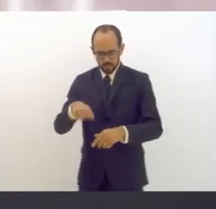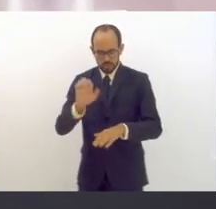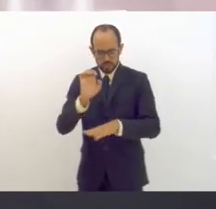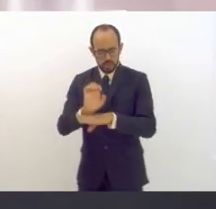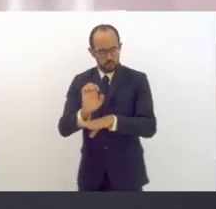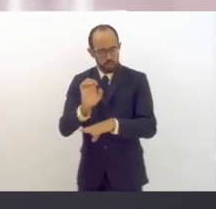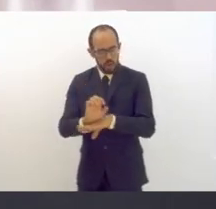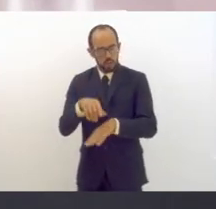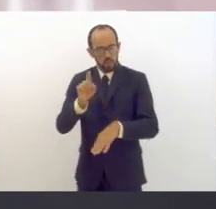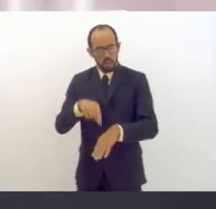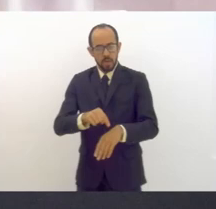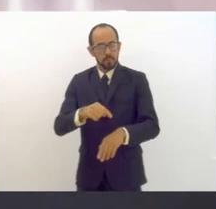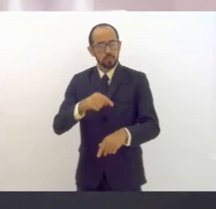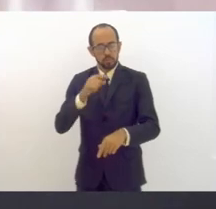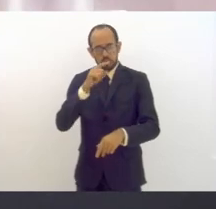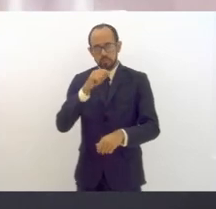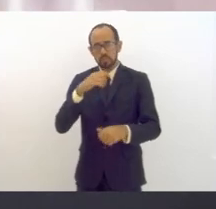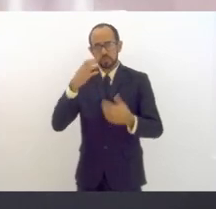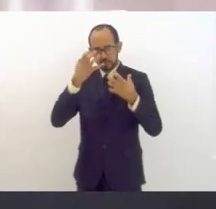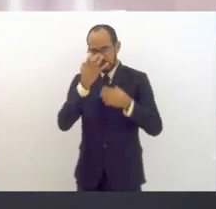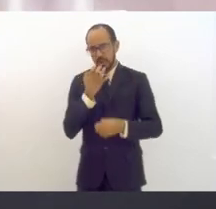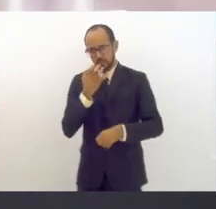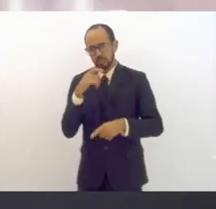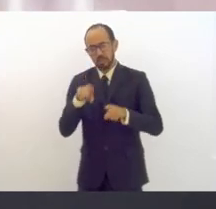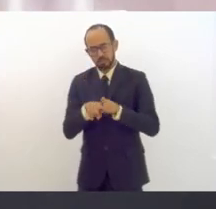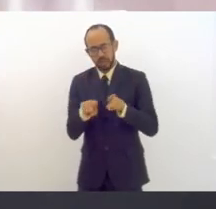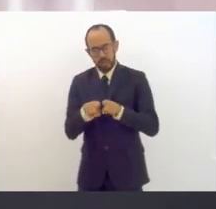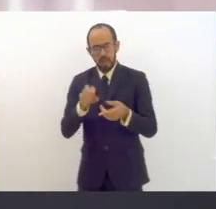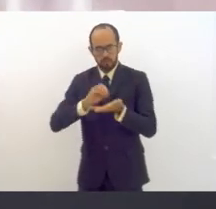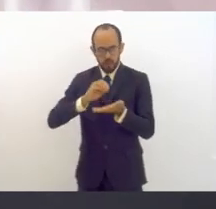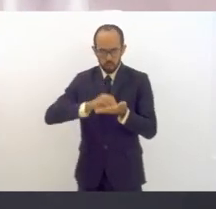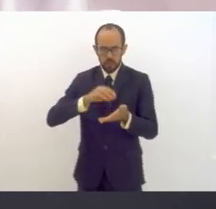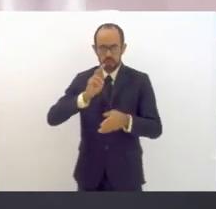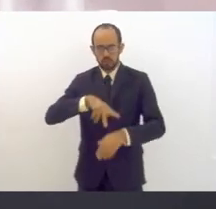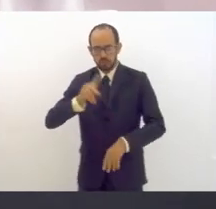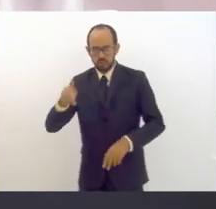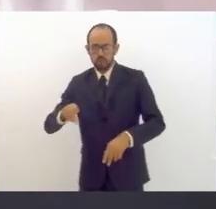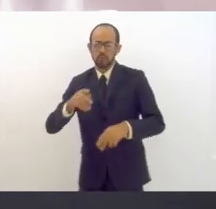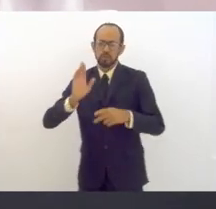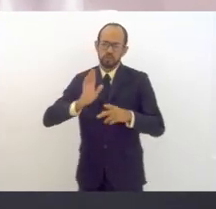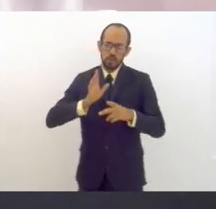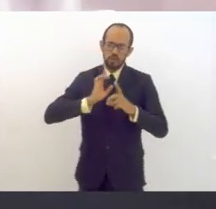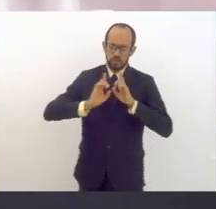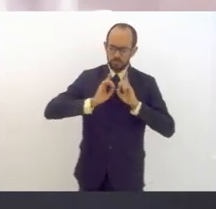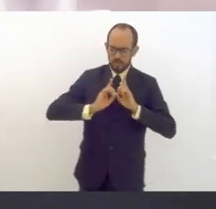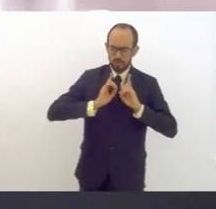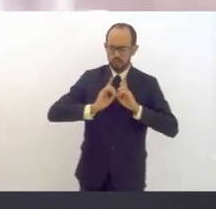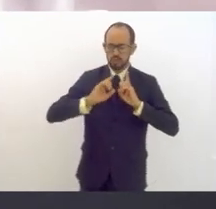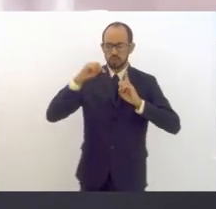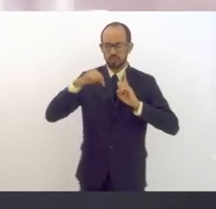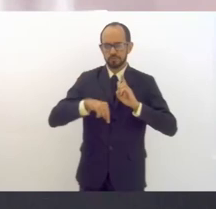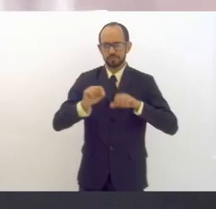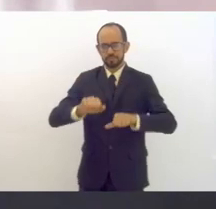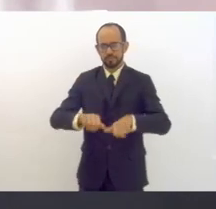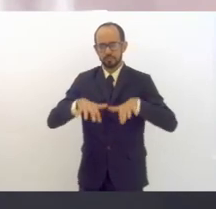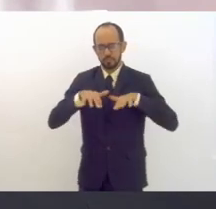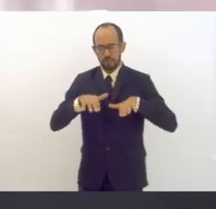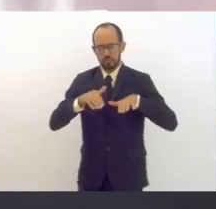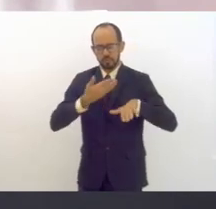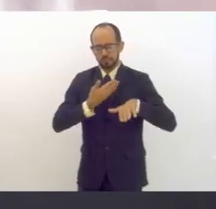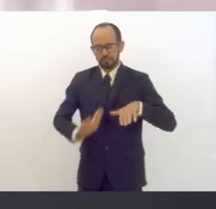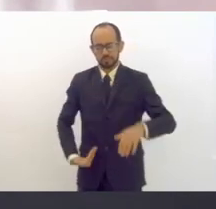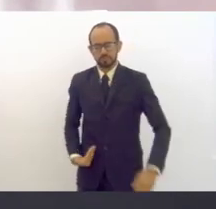mais críticas, como, por exemplo, a falta de professores, que, como foi amplamente debatido em audiências públicas anteriores,